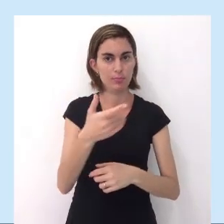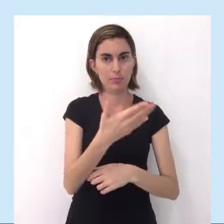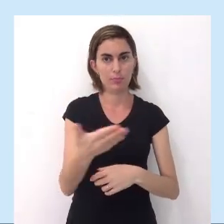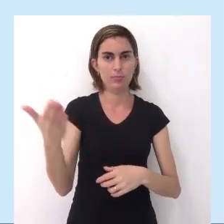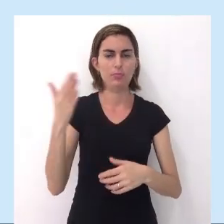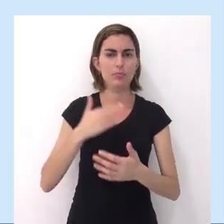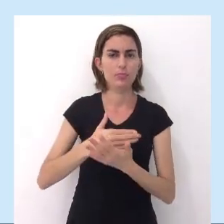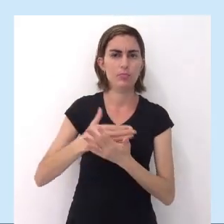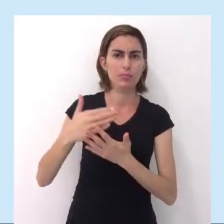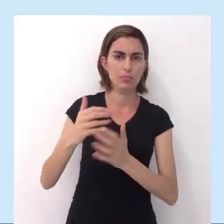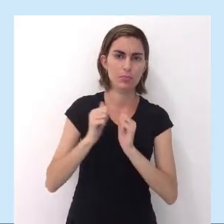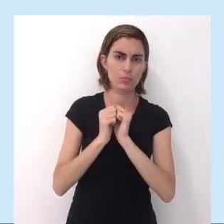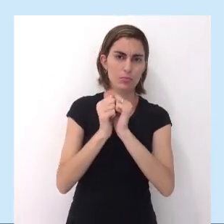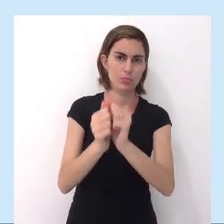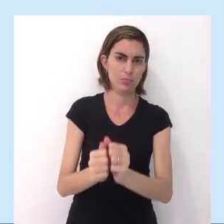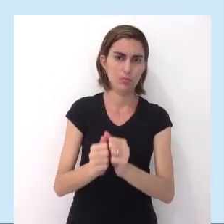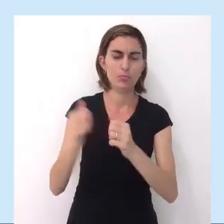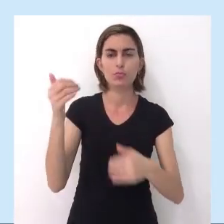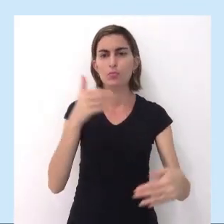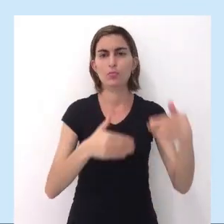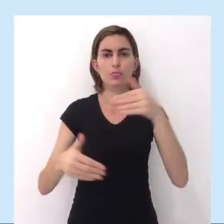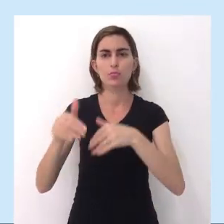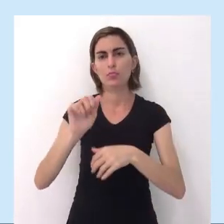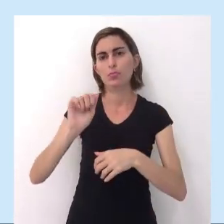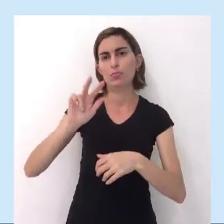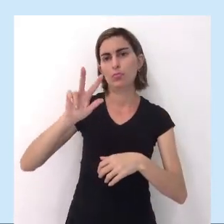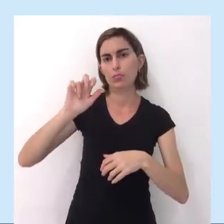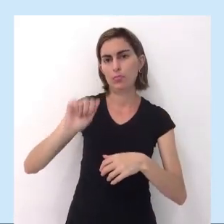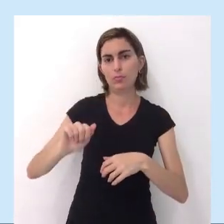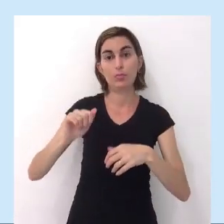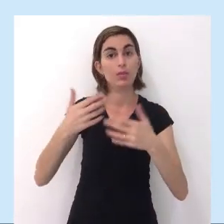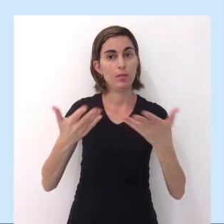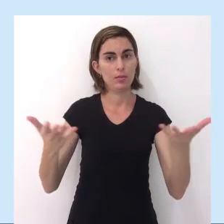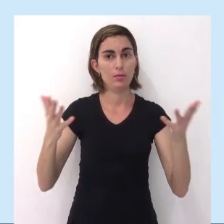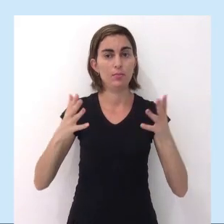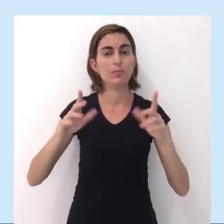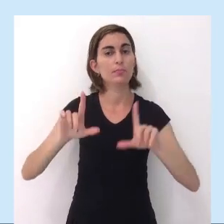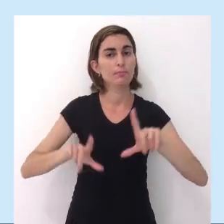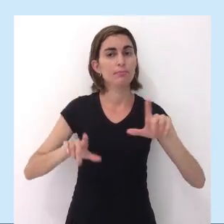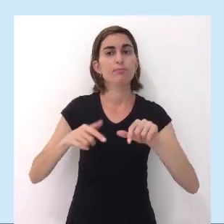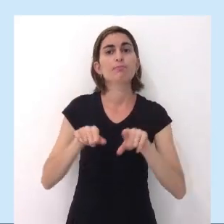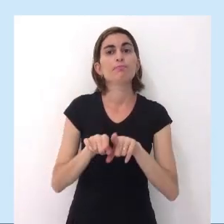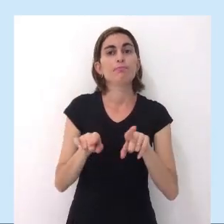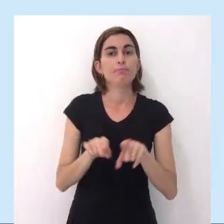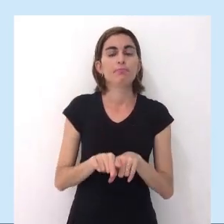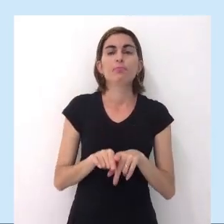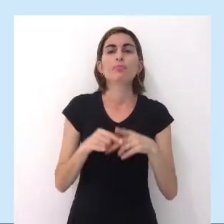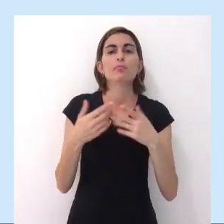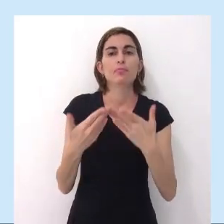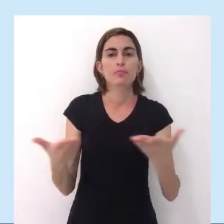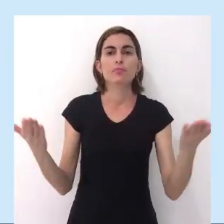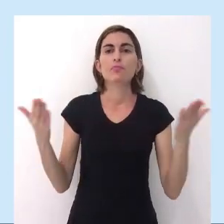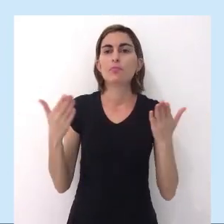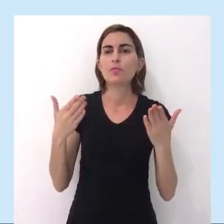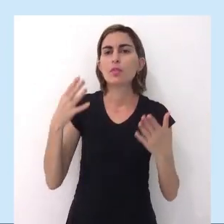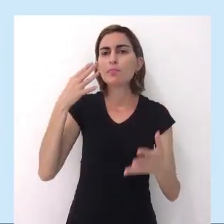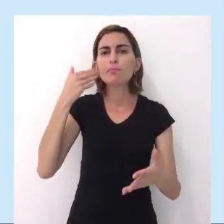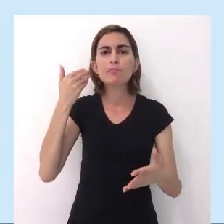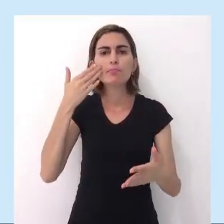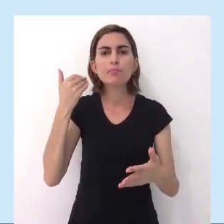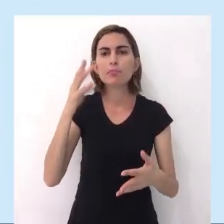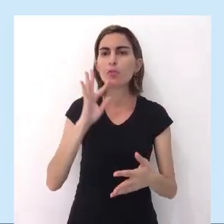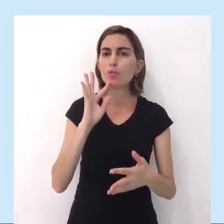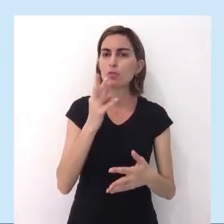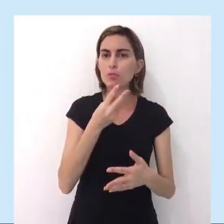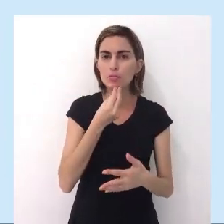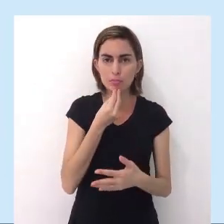que você vá até lá, acompanhe, tá? Acessem a plataforma AVA. Esse canal é disponível para vocês